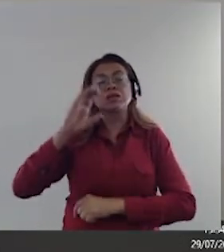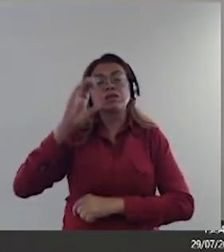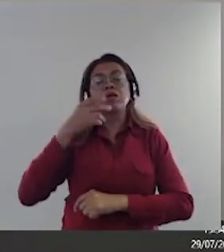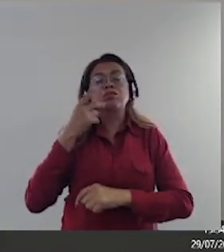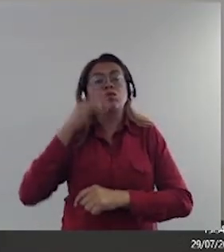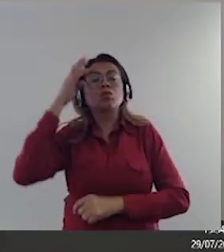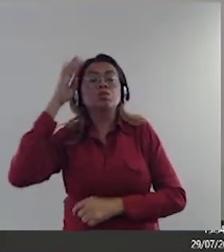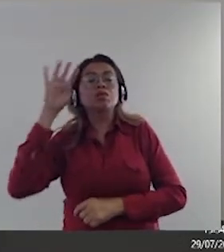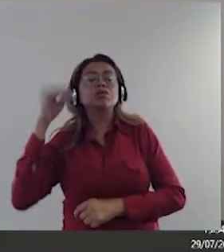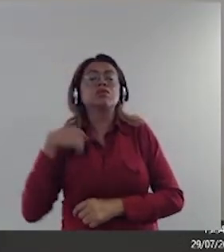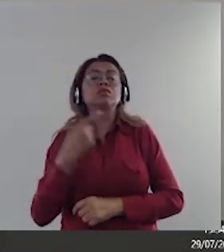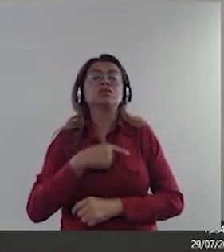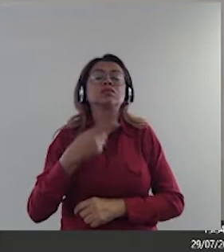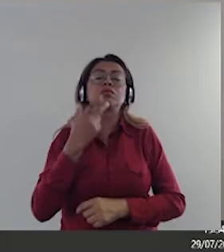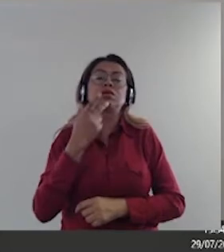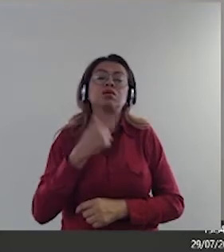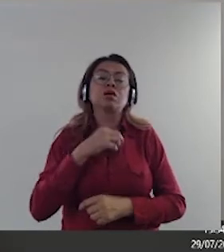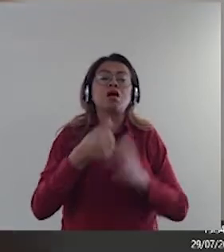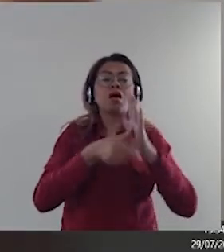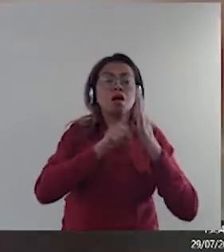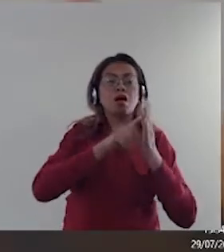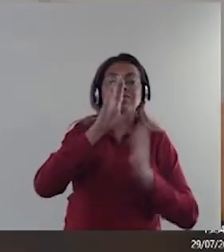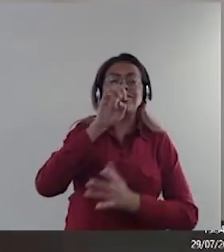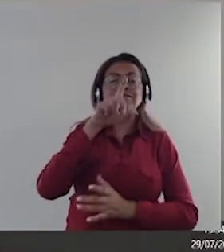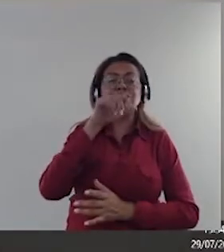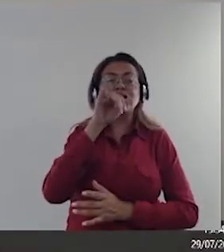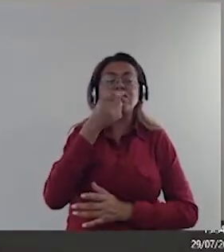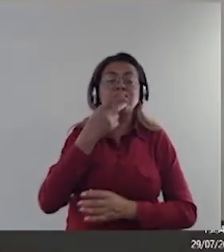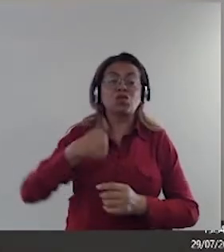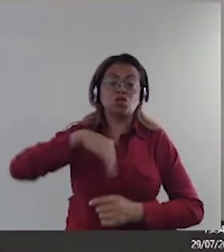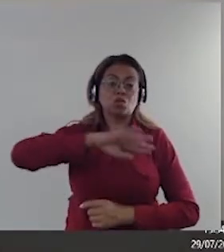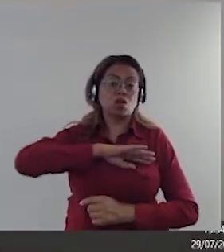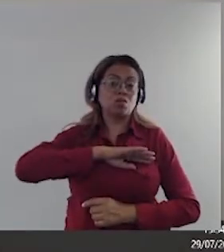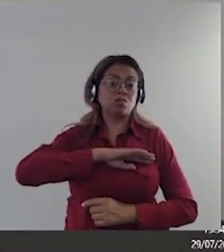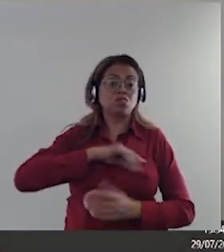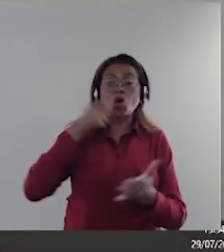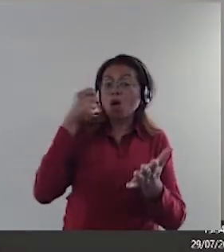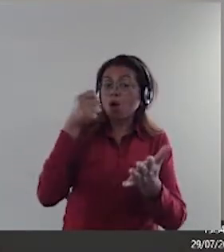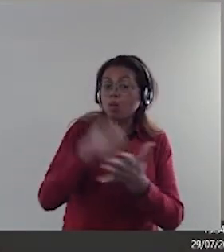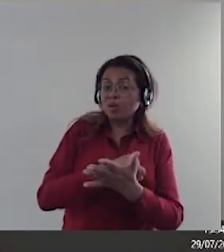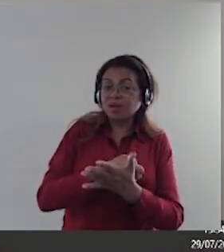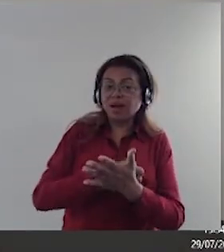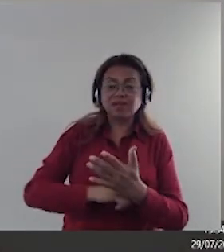justamente do que ainda agora há pouco disse Célia, como nós fomos todos obrigados a ir para dentro de casa,